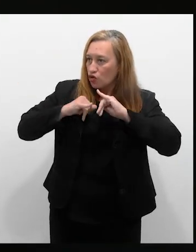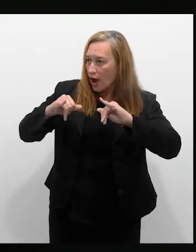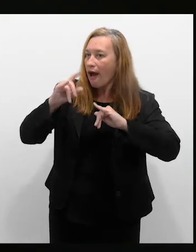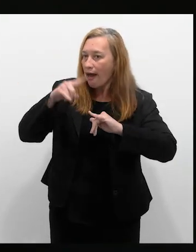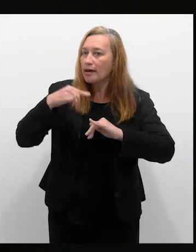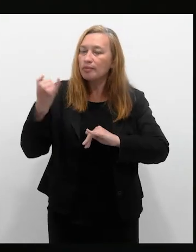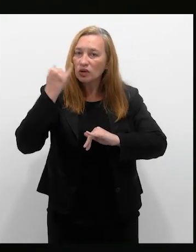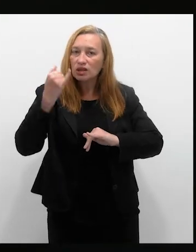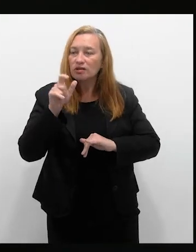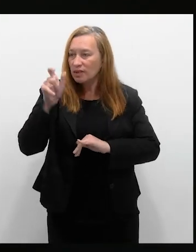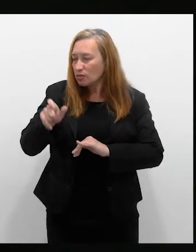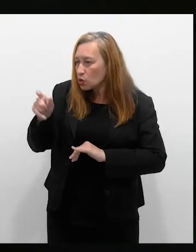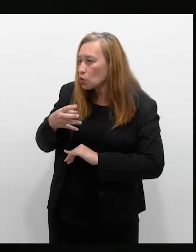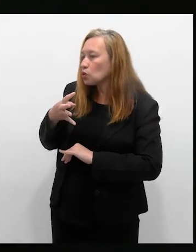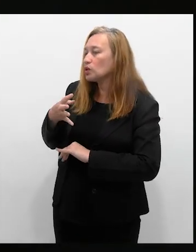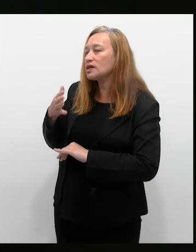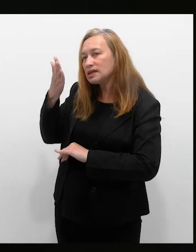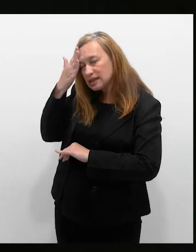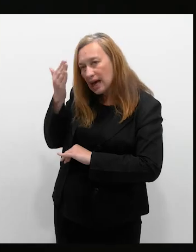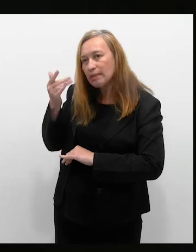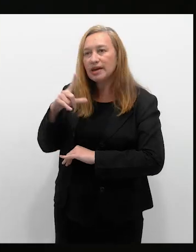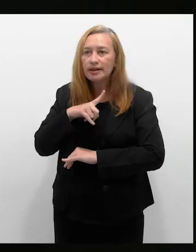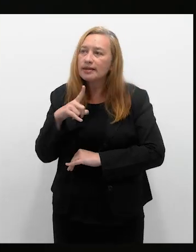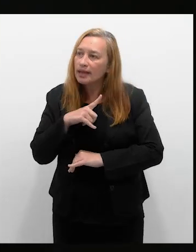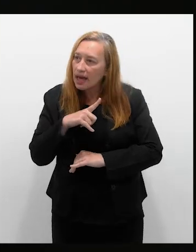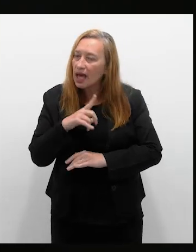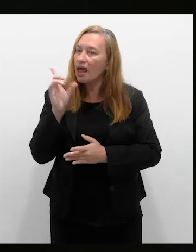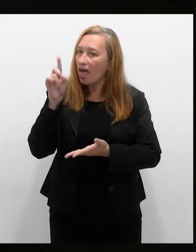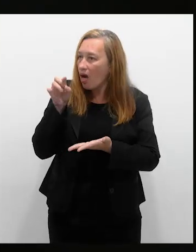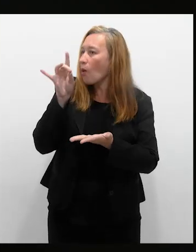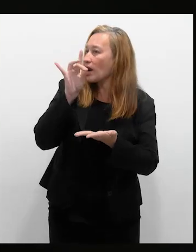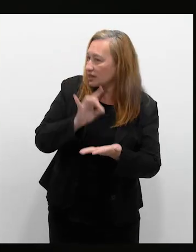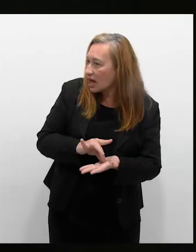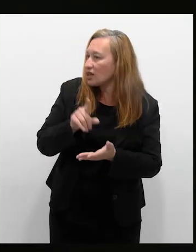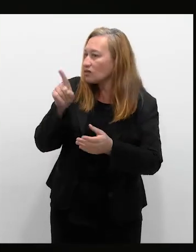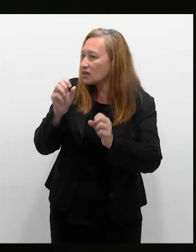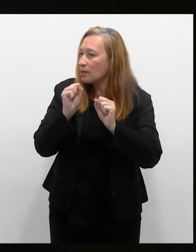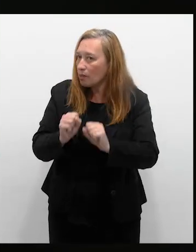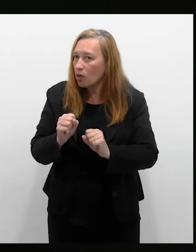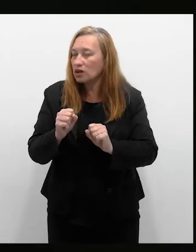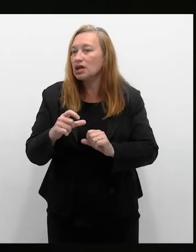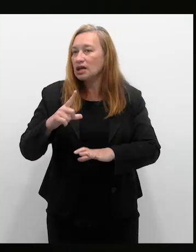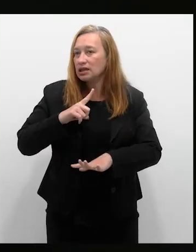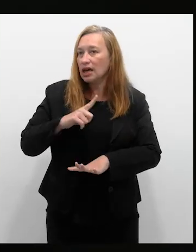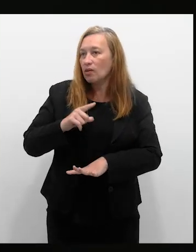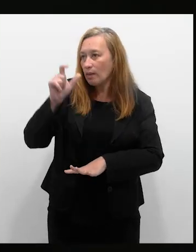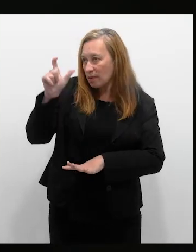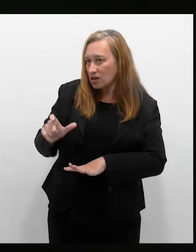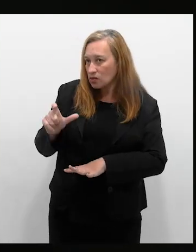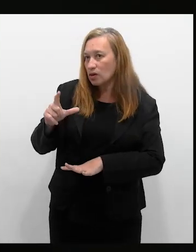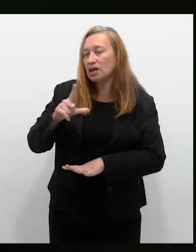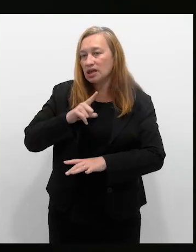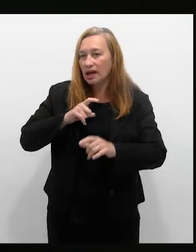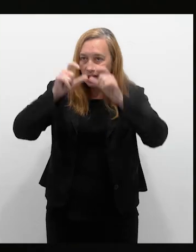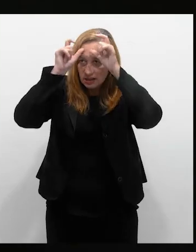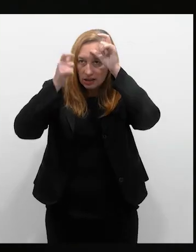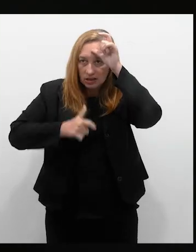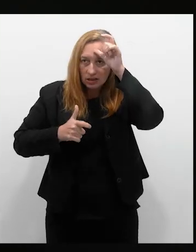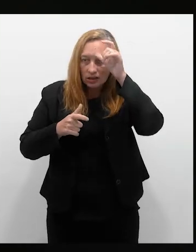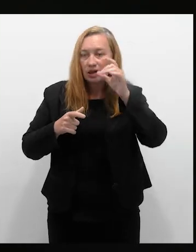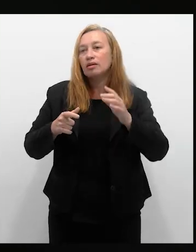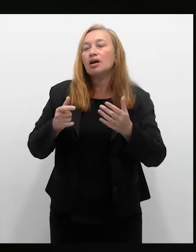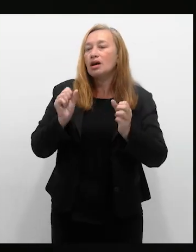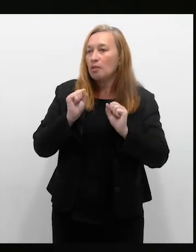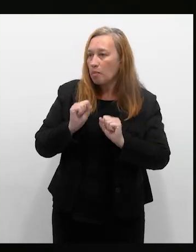muito importante, para que as pessoas saibam que isso existe, que é uma realidade, que você pode estar convivendo com uma pessoa que tem essa síndrome e